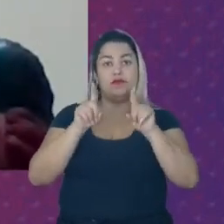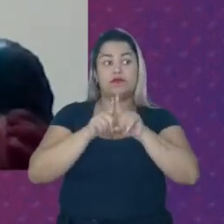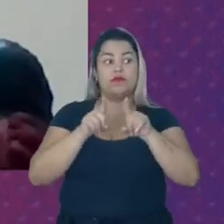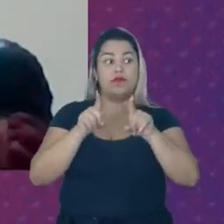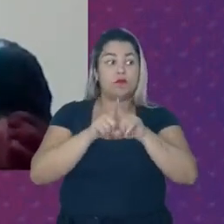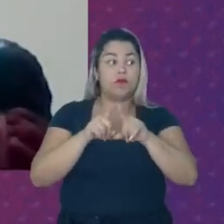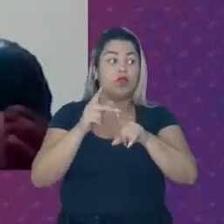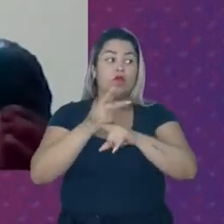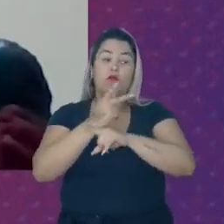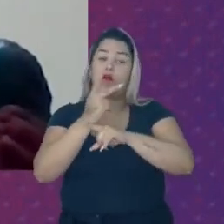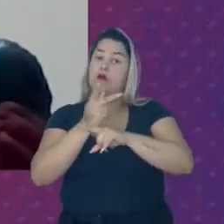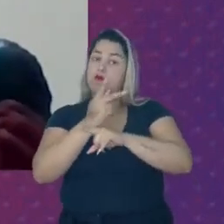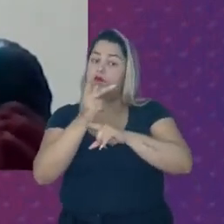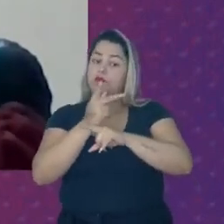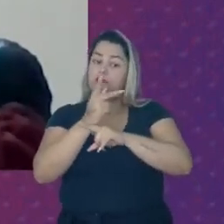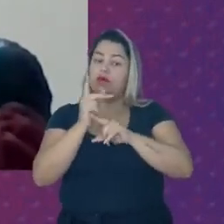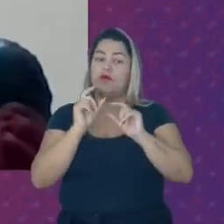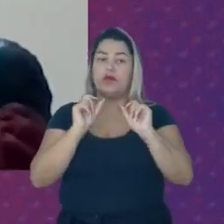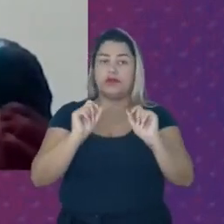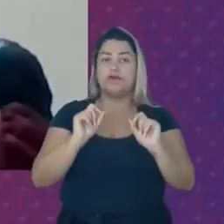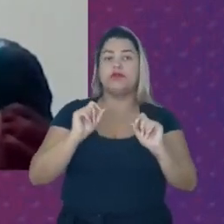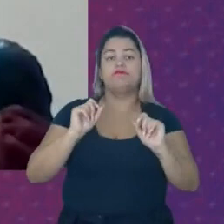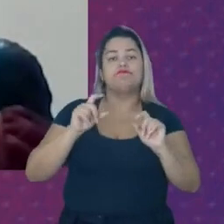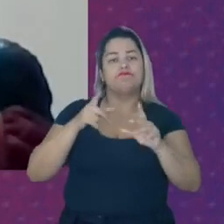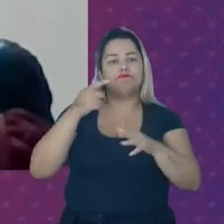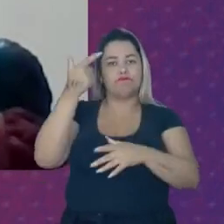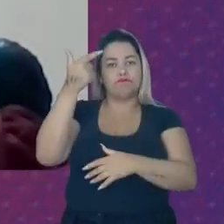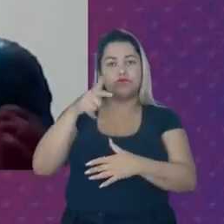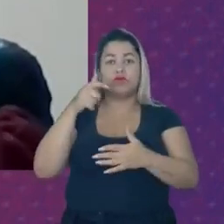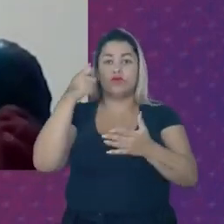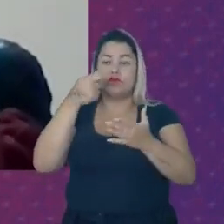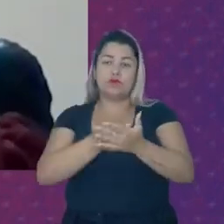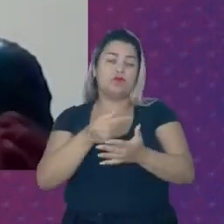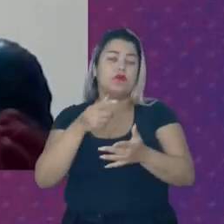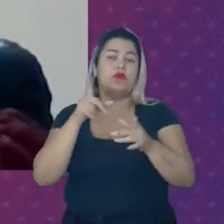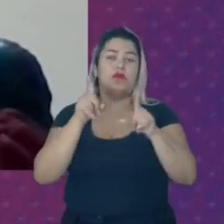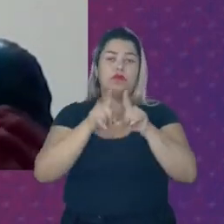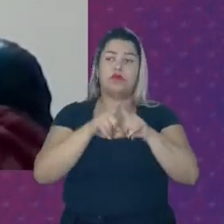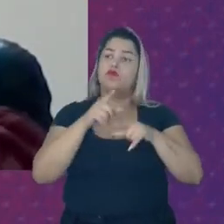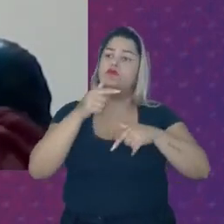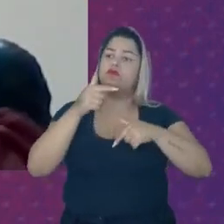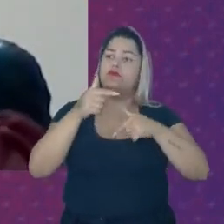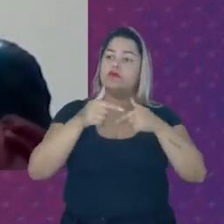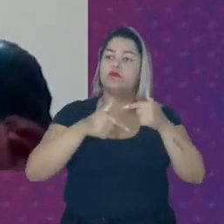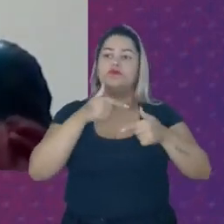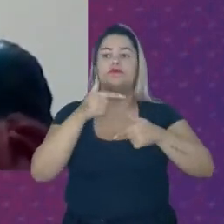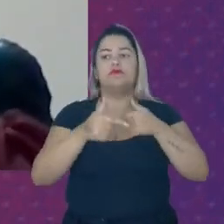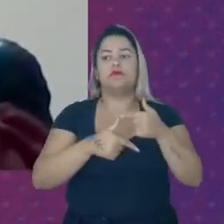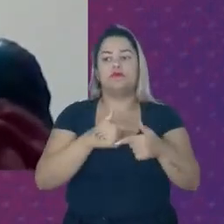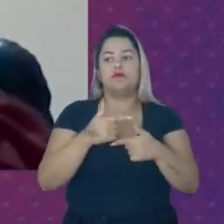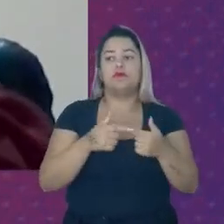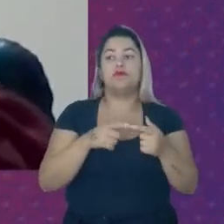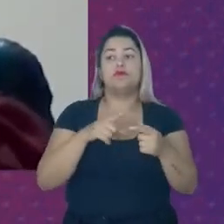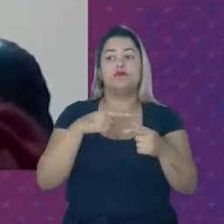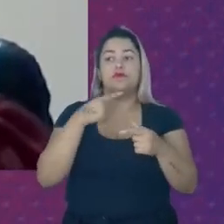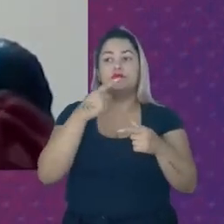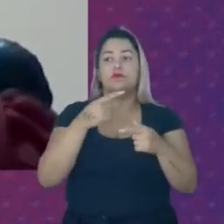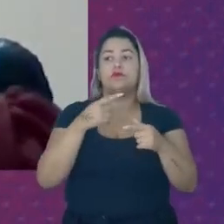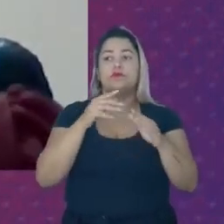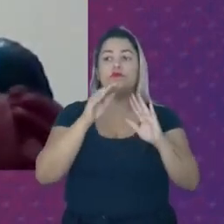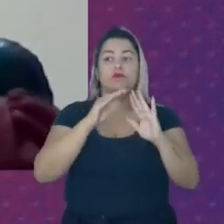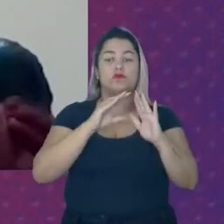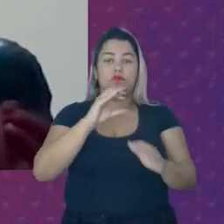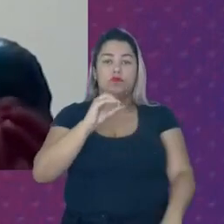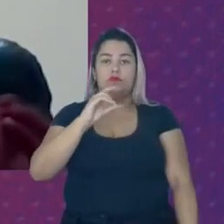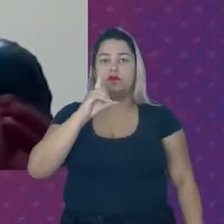uma busca ativa para garantir uma atualização dos cadastros. Então, daqui a pouco a gente chega no cadastro